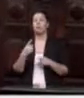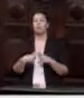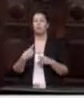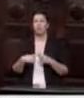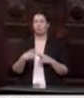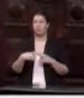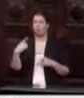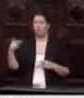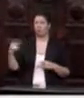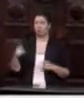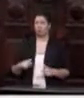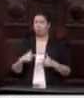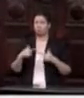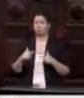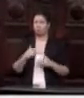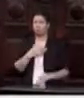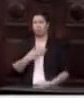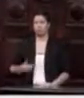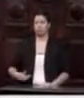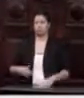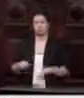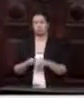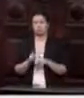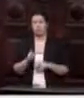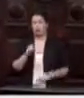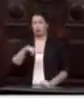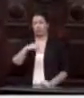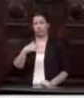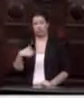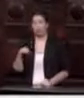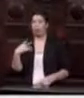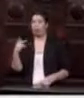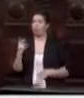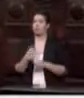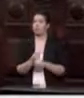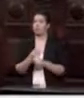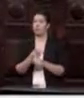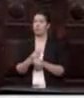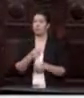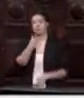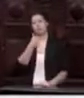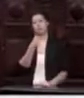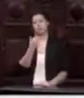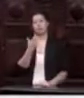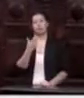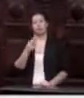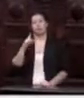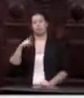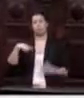ao comportamento que está sendo adotado e, portanto, não às contas de 2015. É a